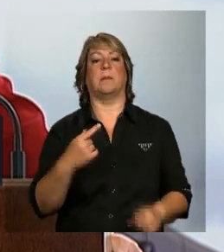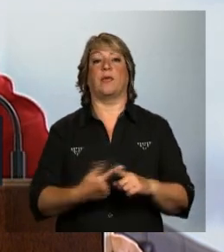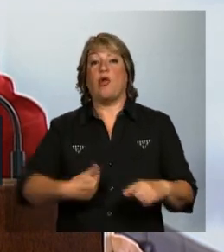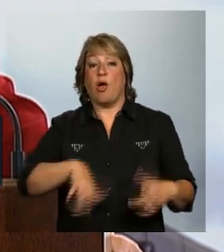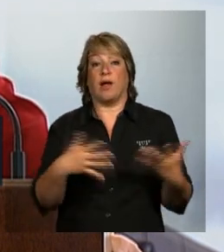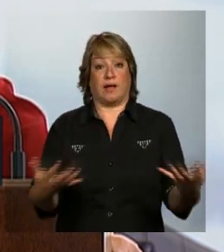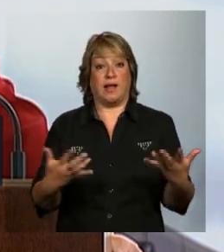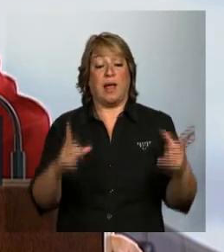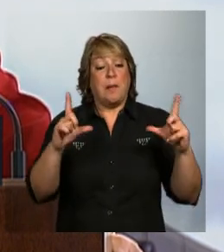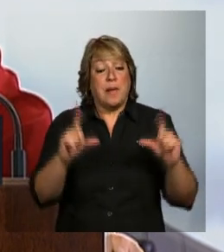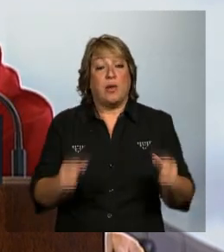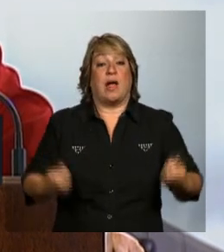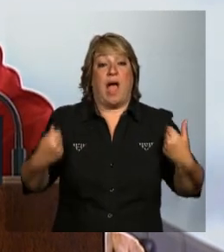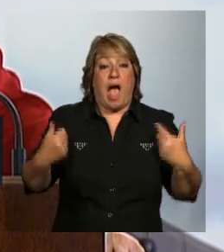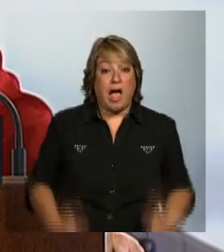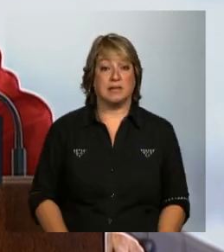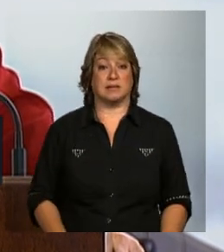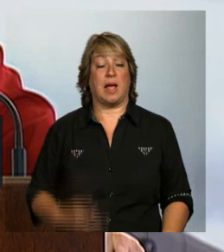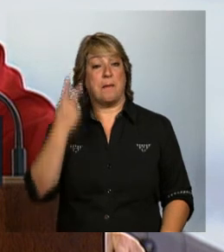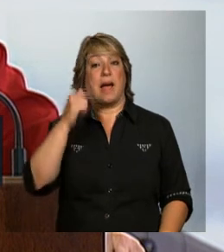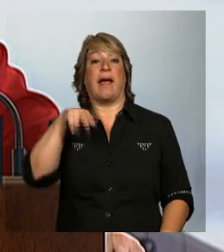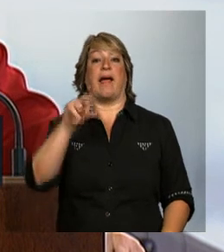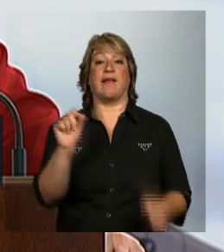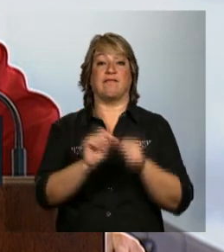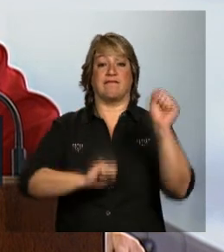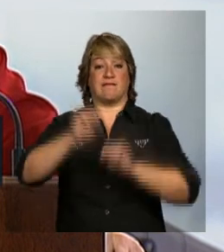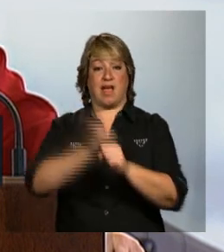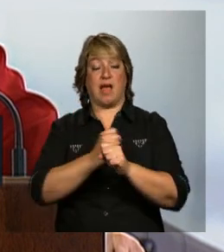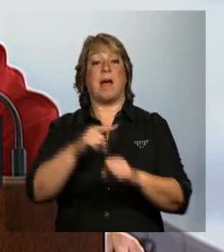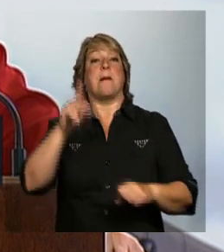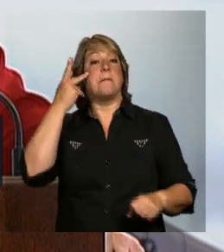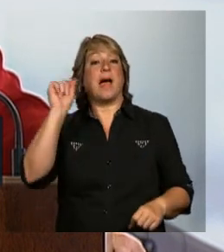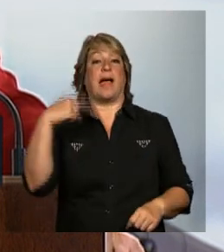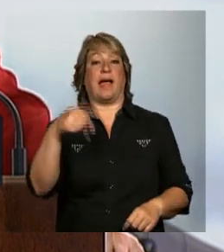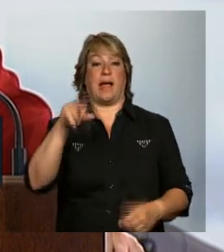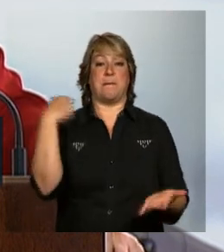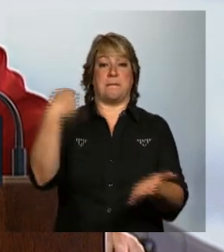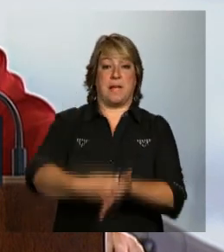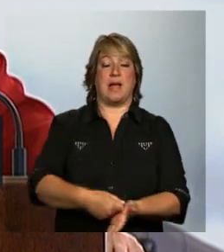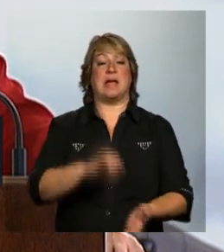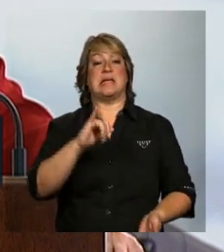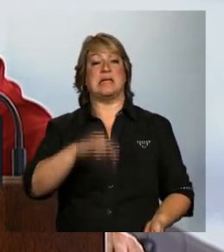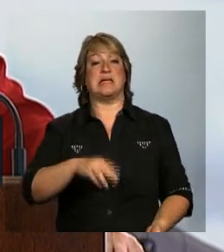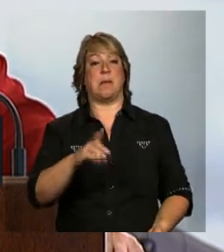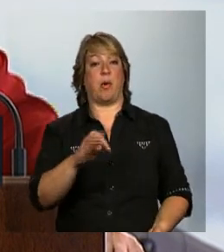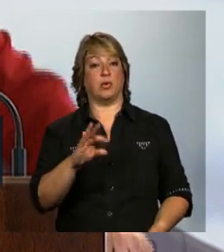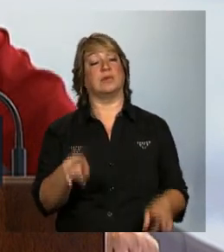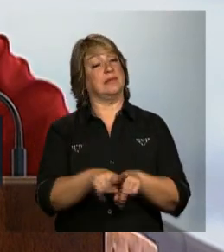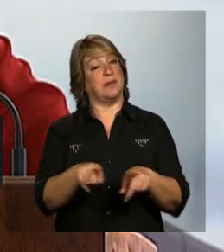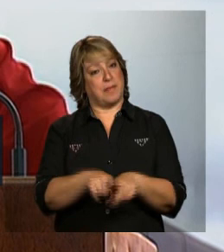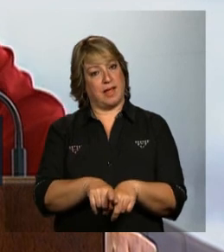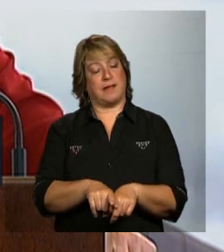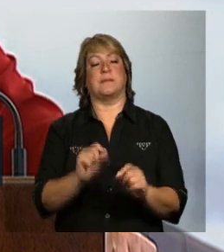nós queremos menor custo para quem produz e para quem paga impostos e claro e fundamentalmente